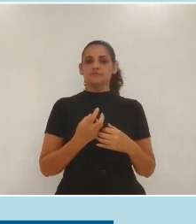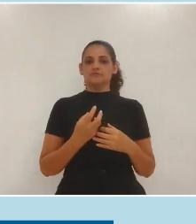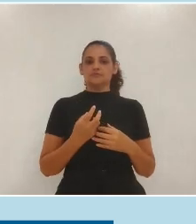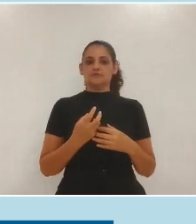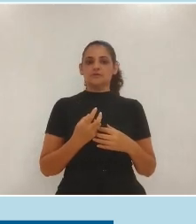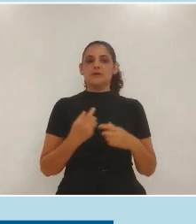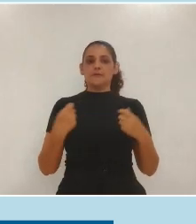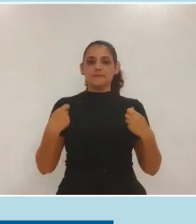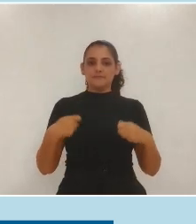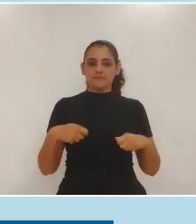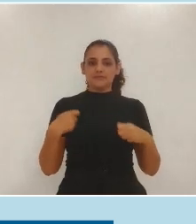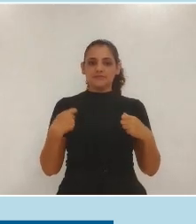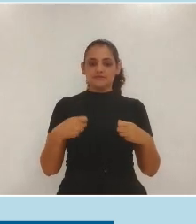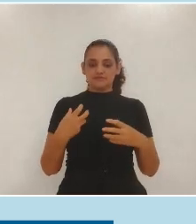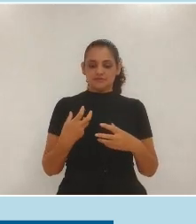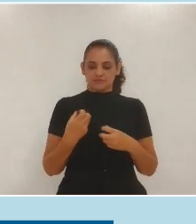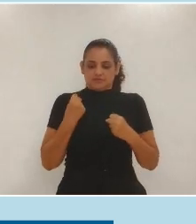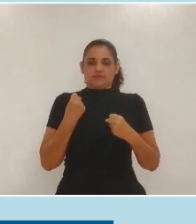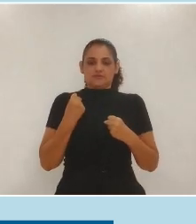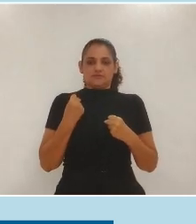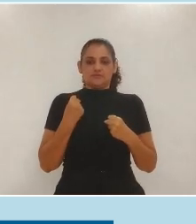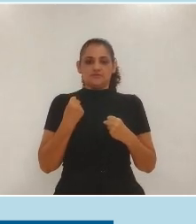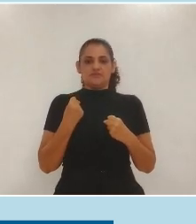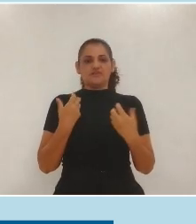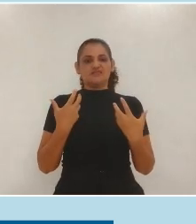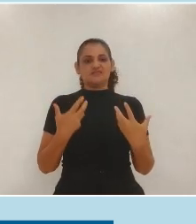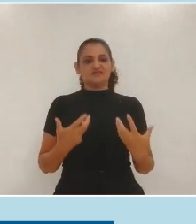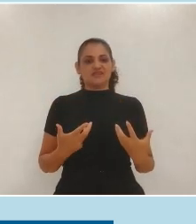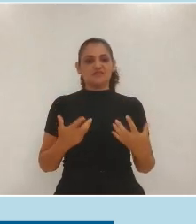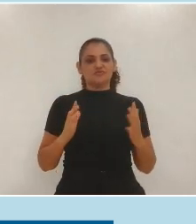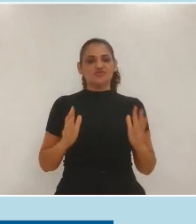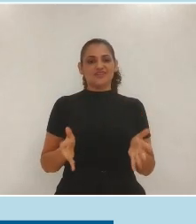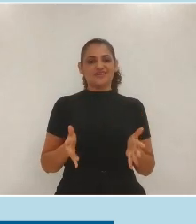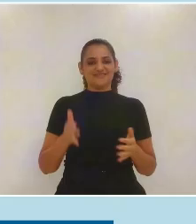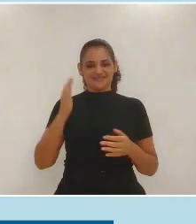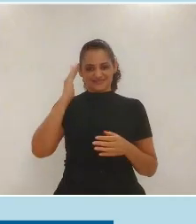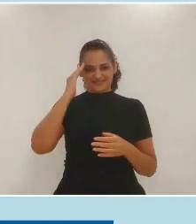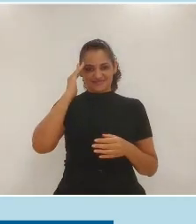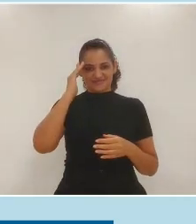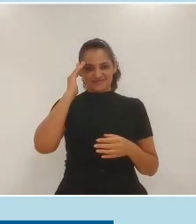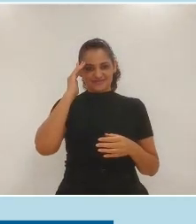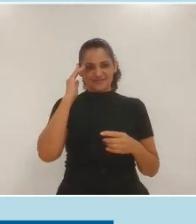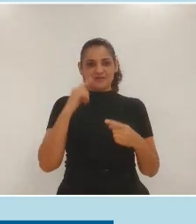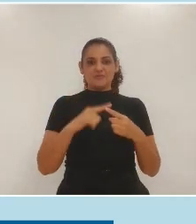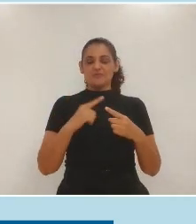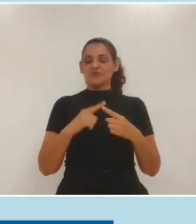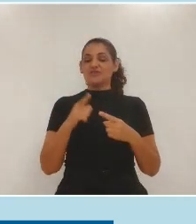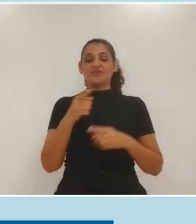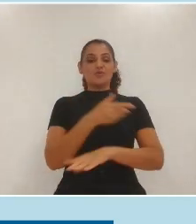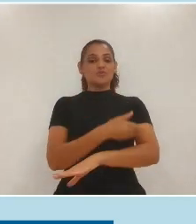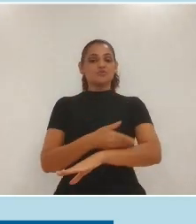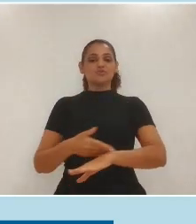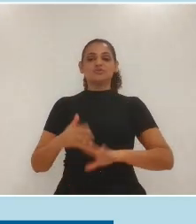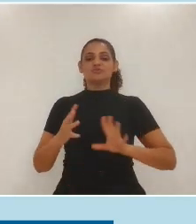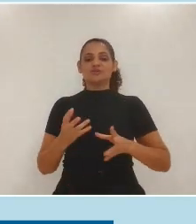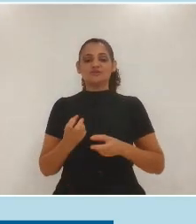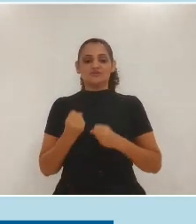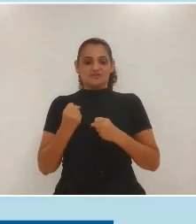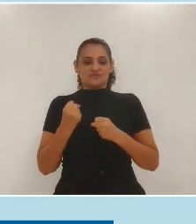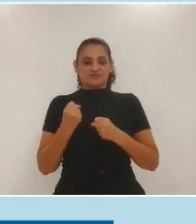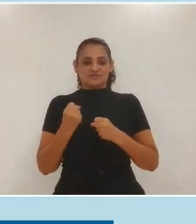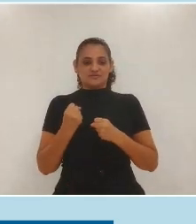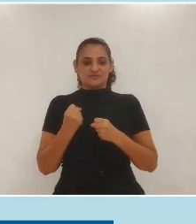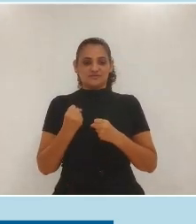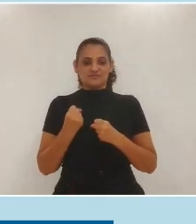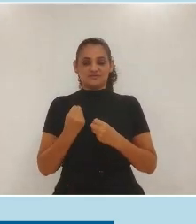realmente contrair, você já está cansado, porque você já estava contraindo involuntariamente. Então, quando você